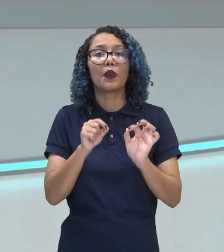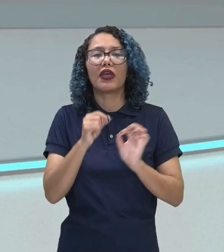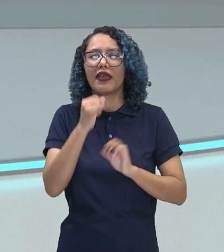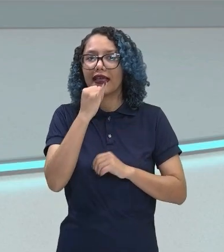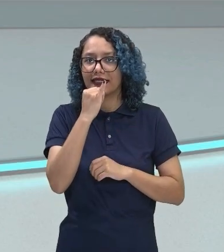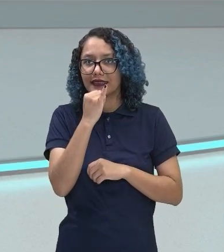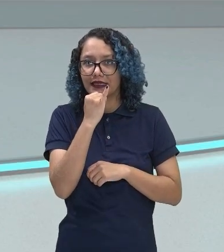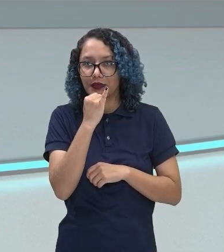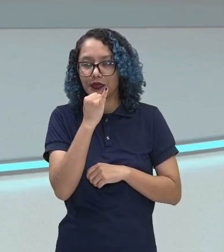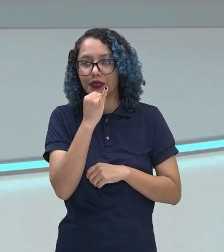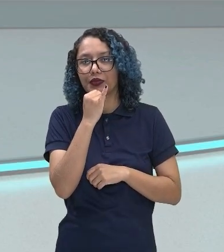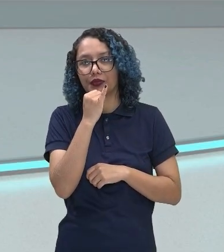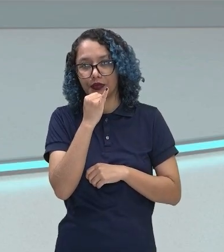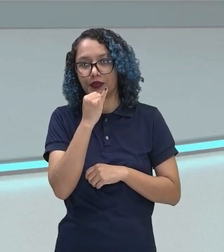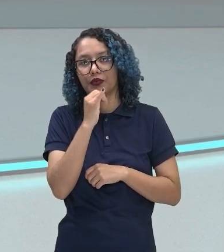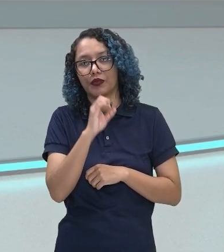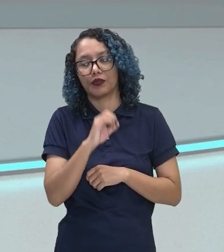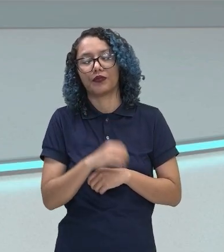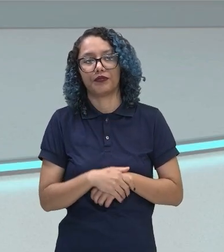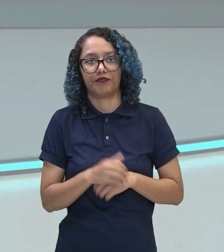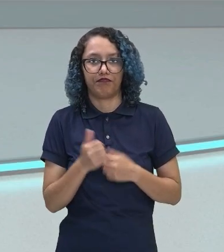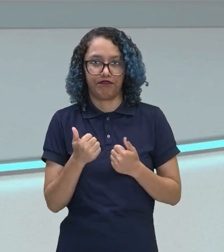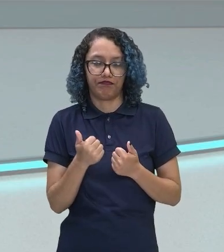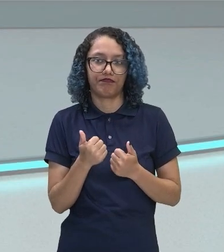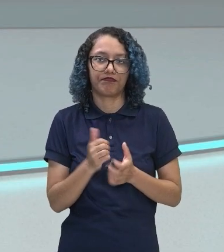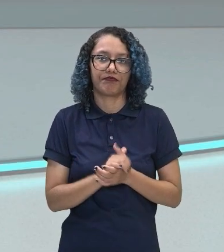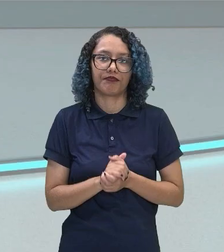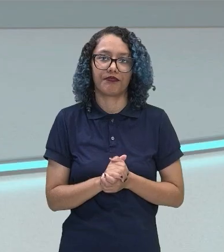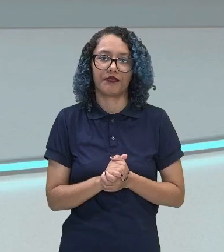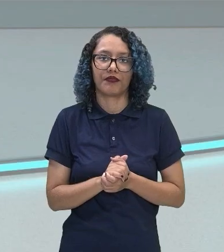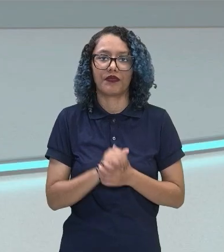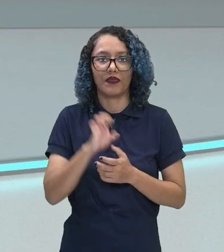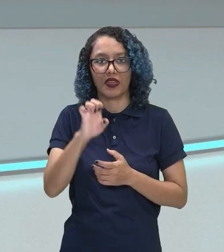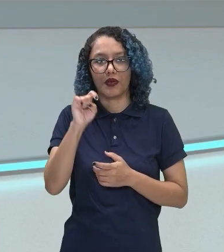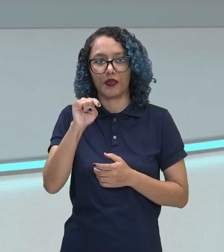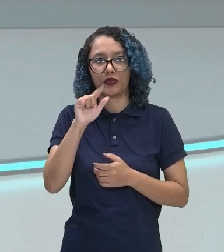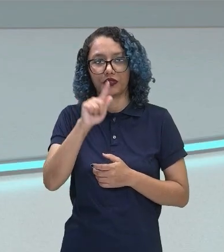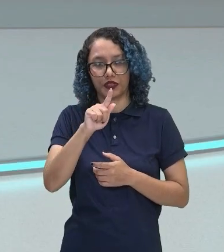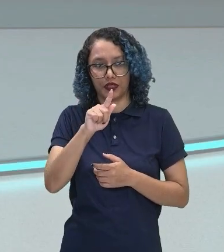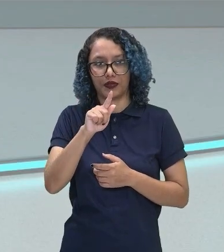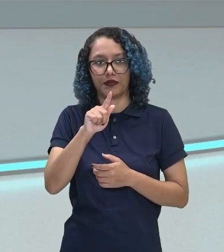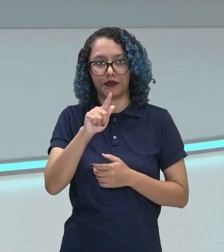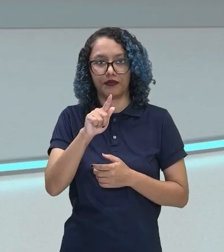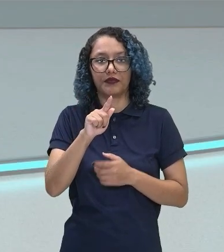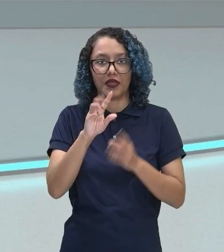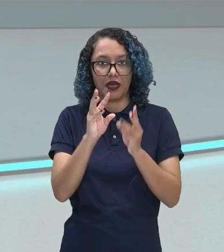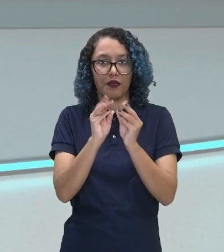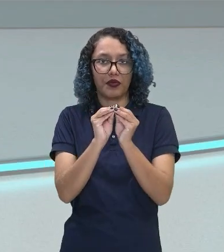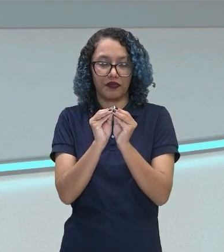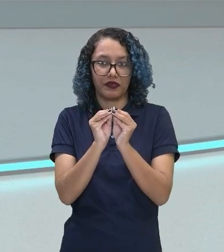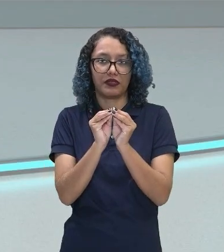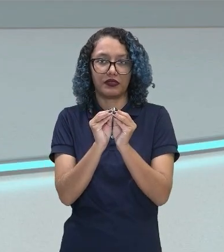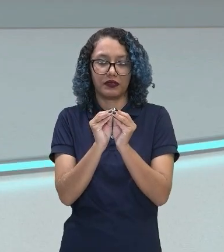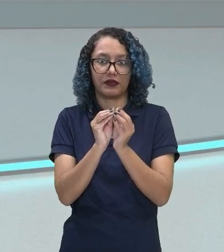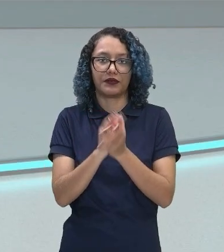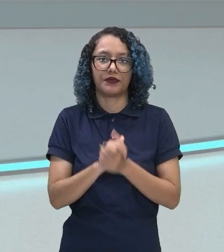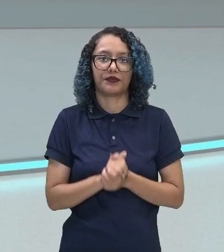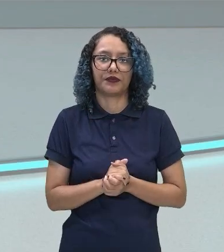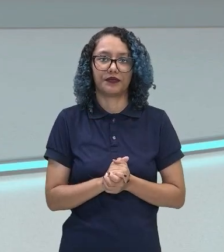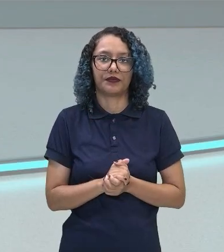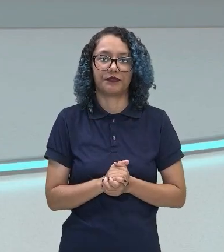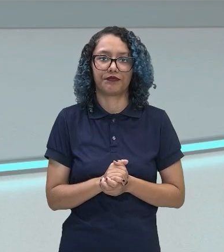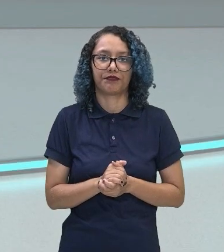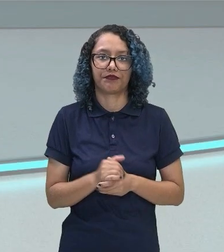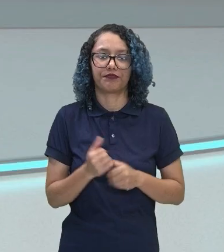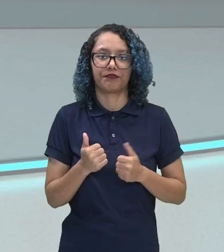exemplo, tá? Ou em inglês, example, tá certo? Então, id, exempli gratia, é a abreviação dessa expressão aqui, tá